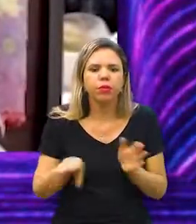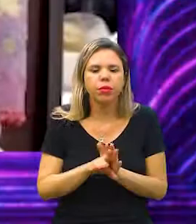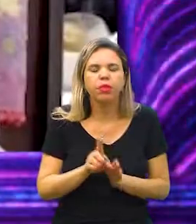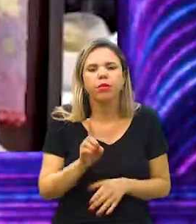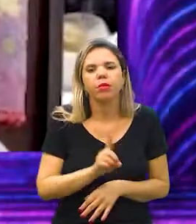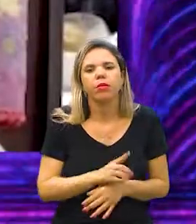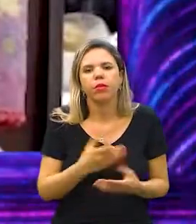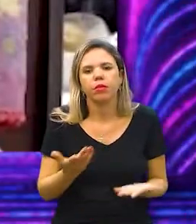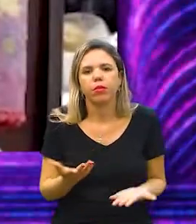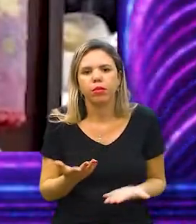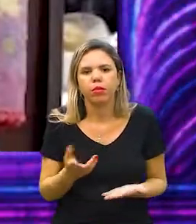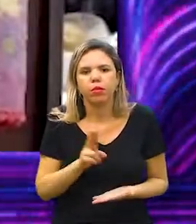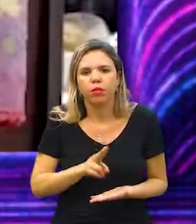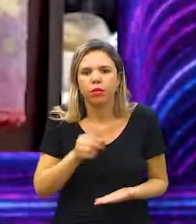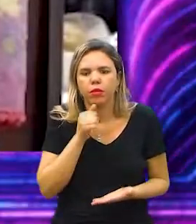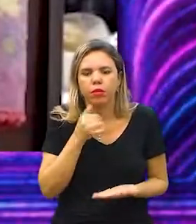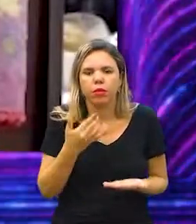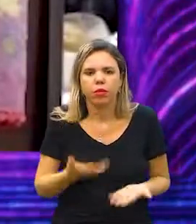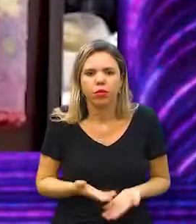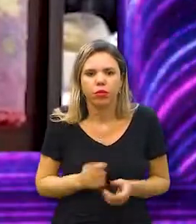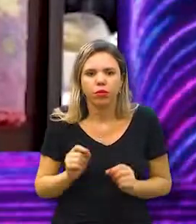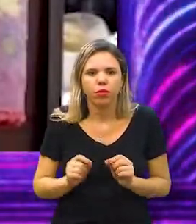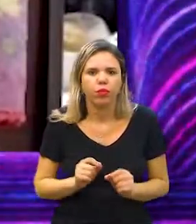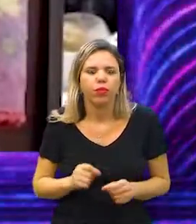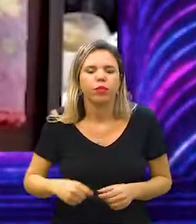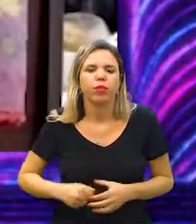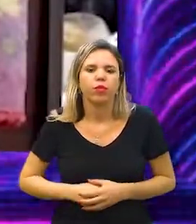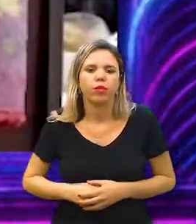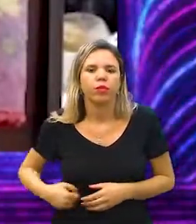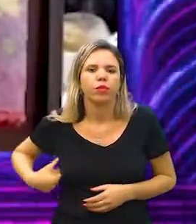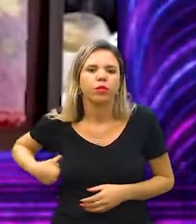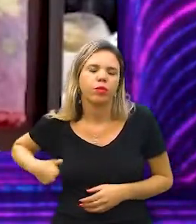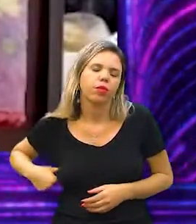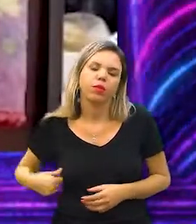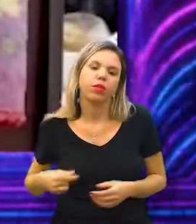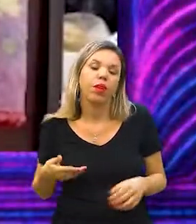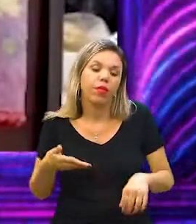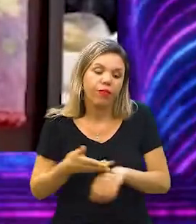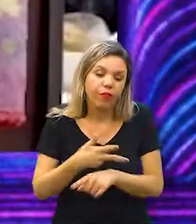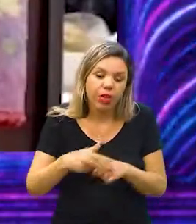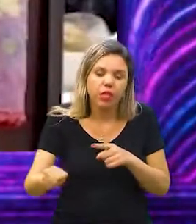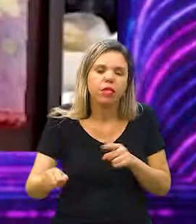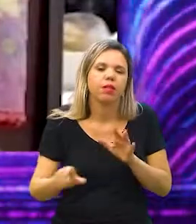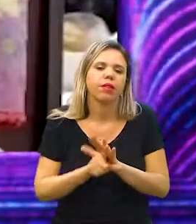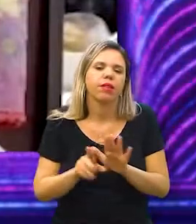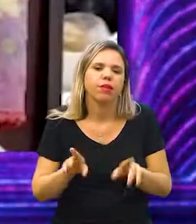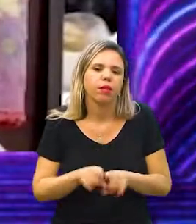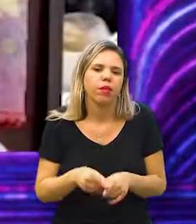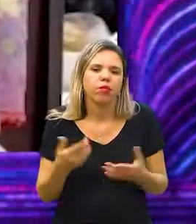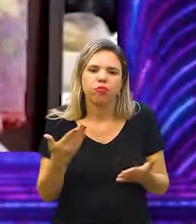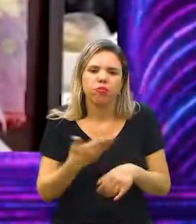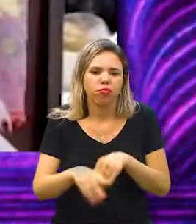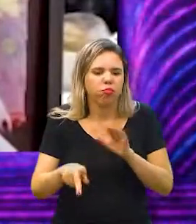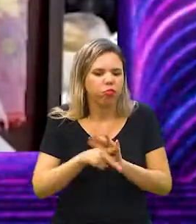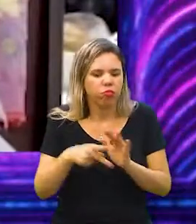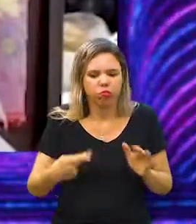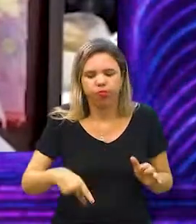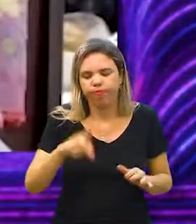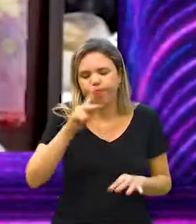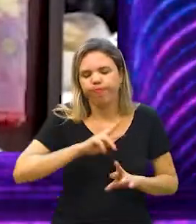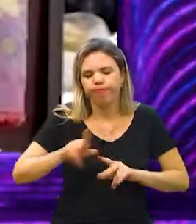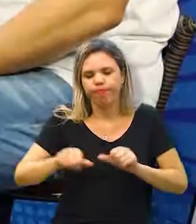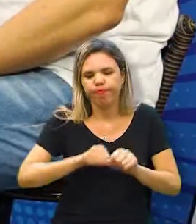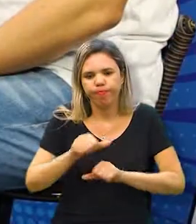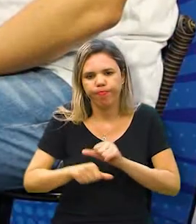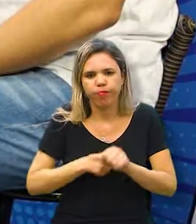até chega a cruzar a linha, né, da ilegalidade. Mas ela vê que isso não é para ela